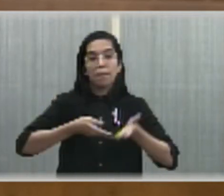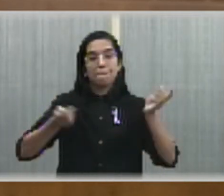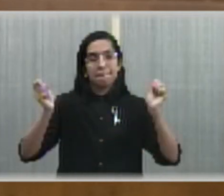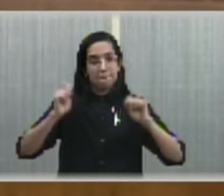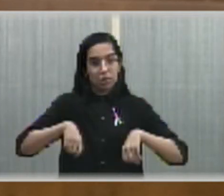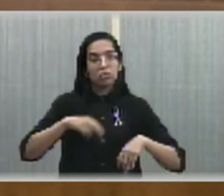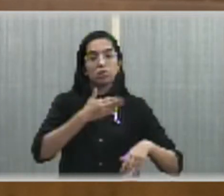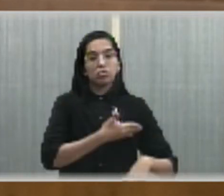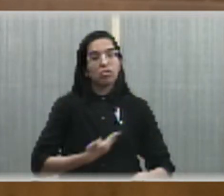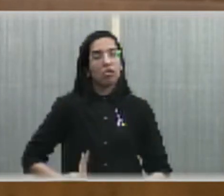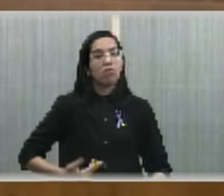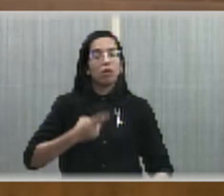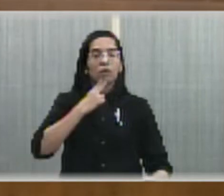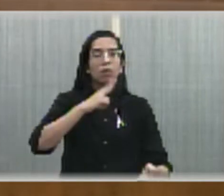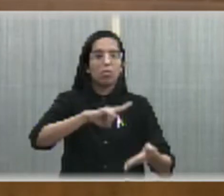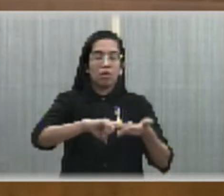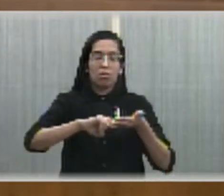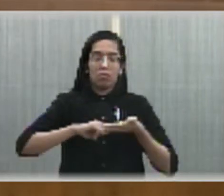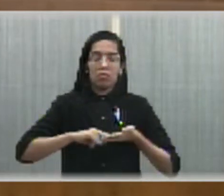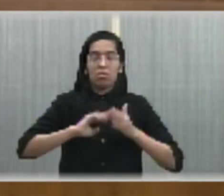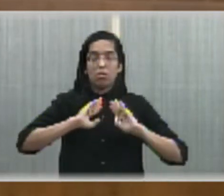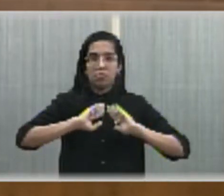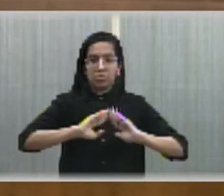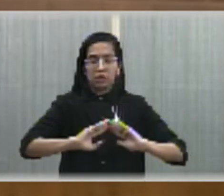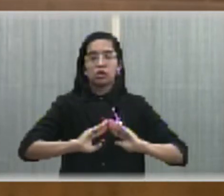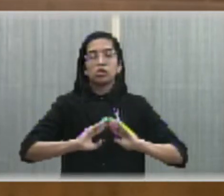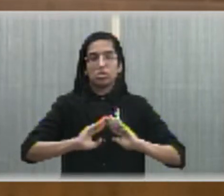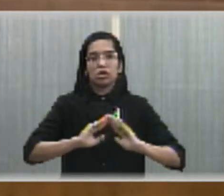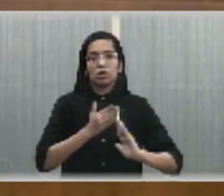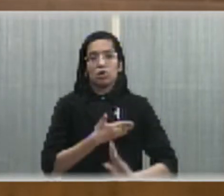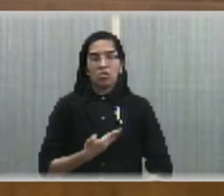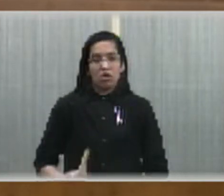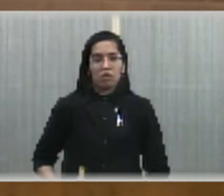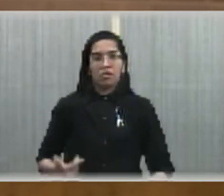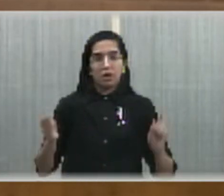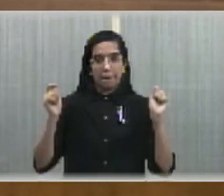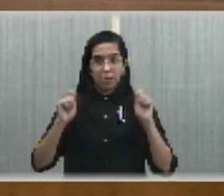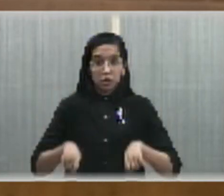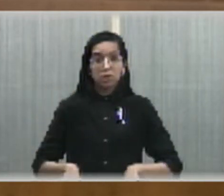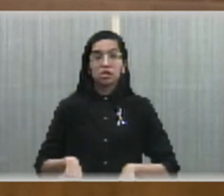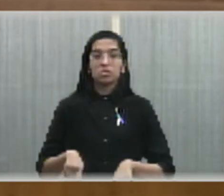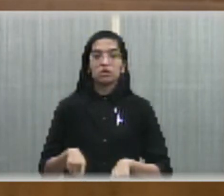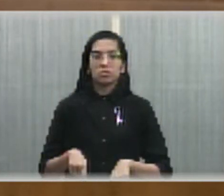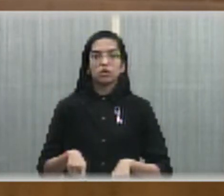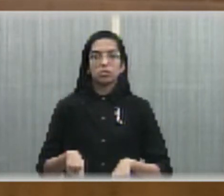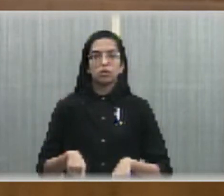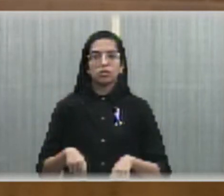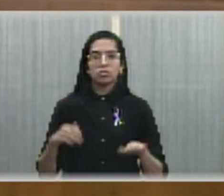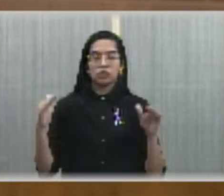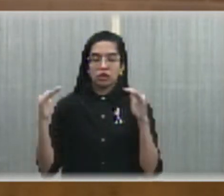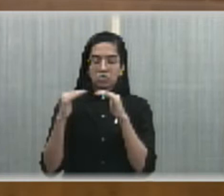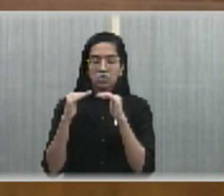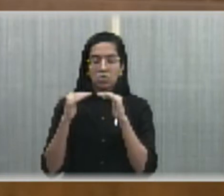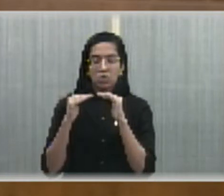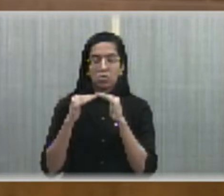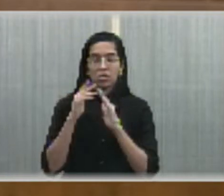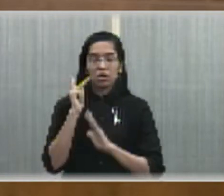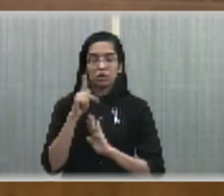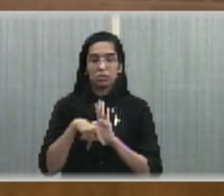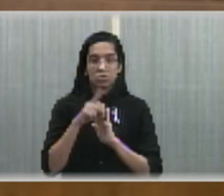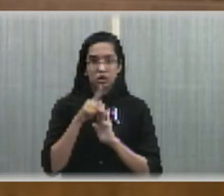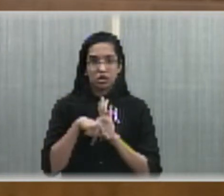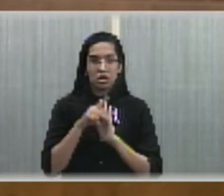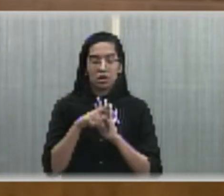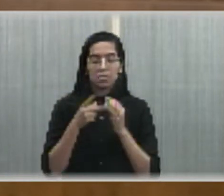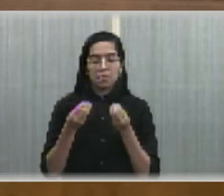encaminhar a solicitação de anuência, que o governo possa encaminhar os projetos para que o